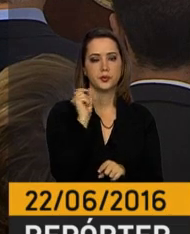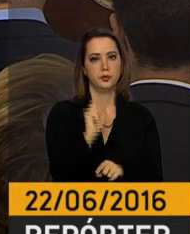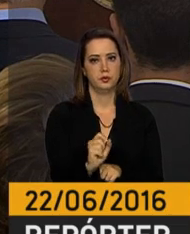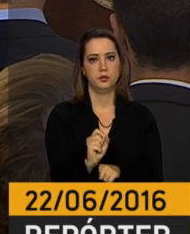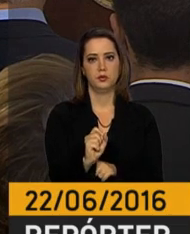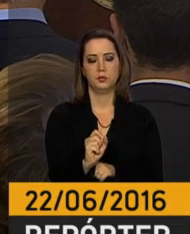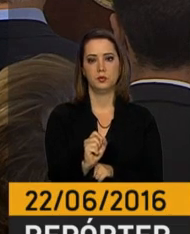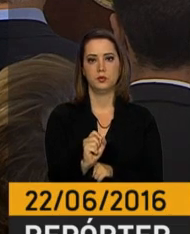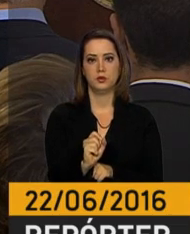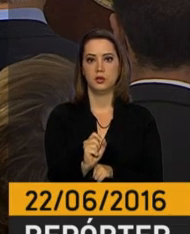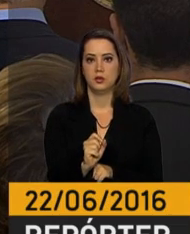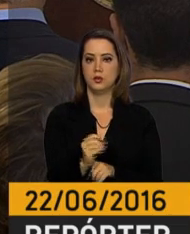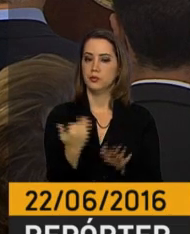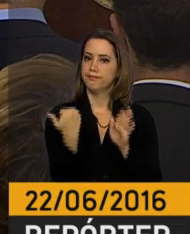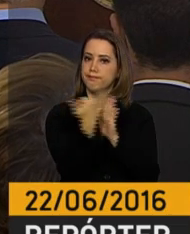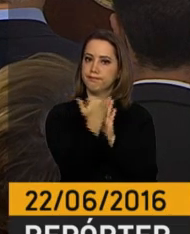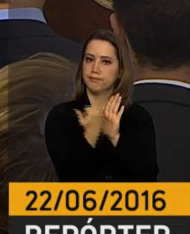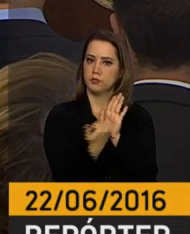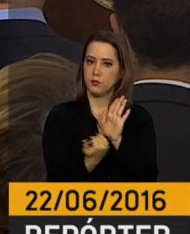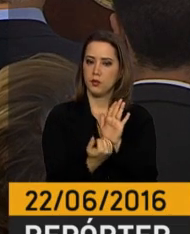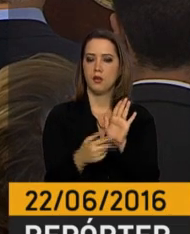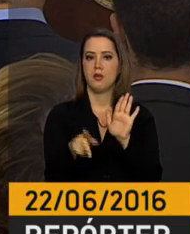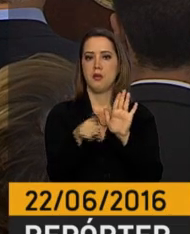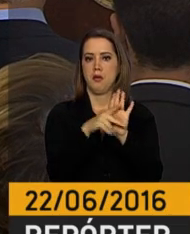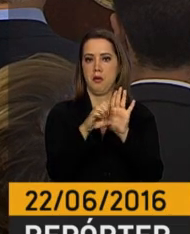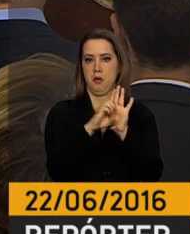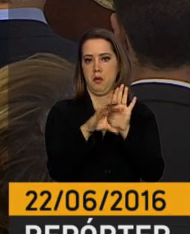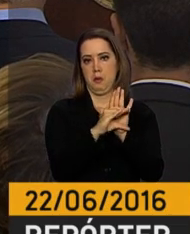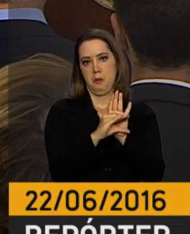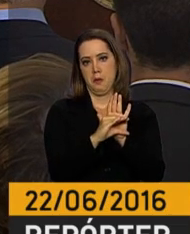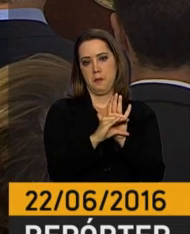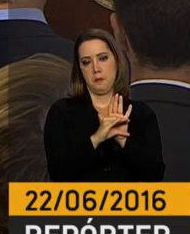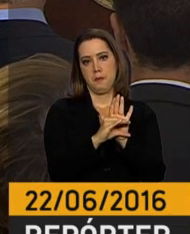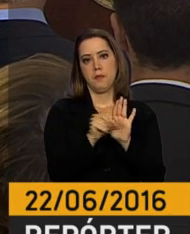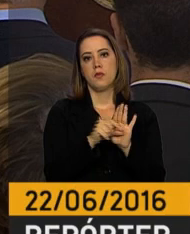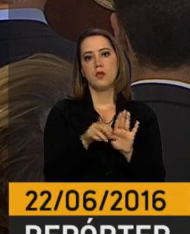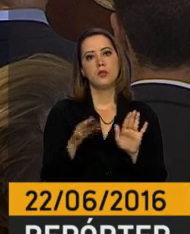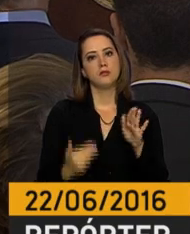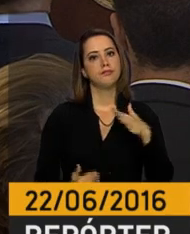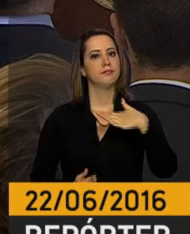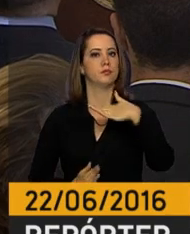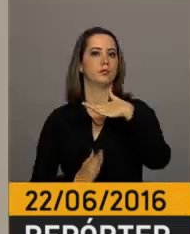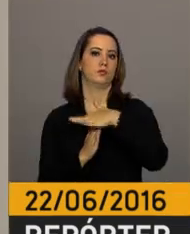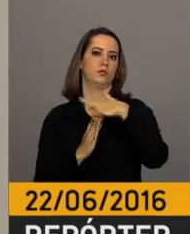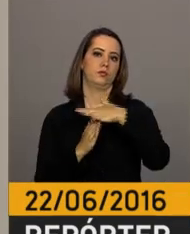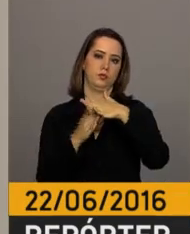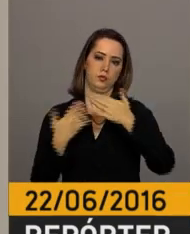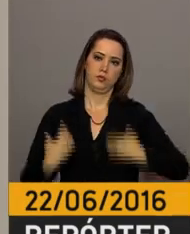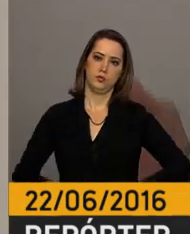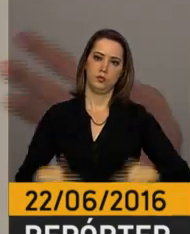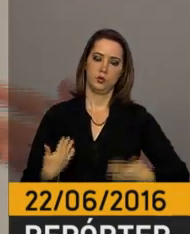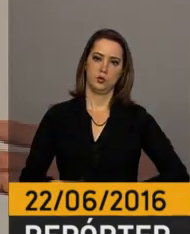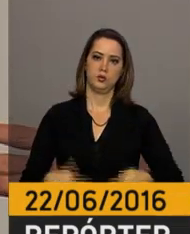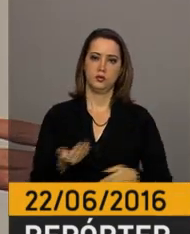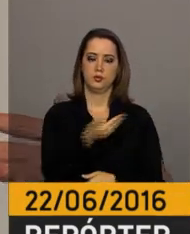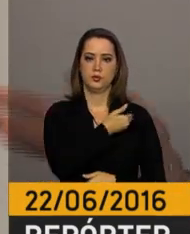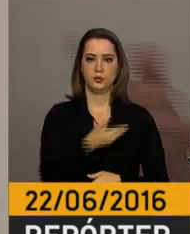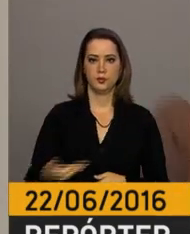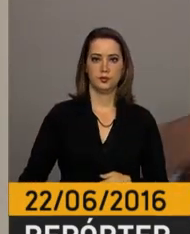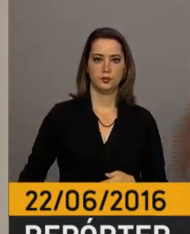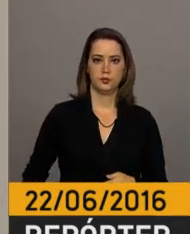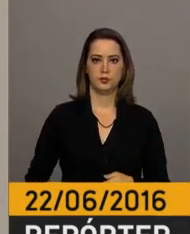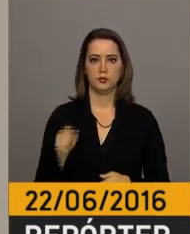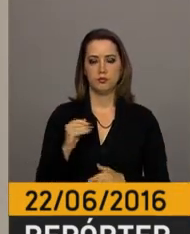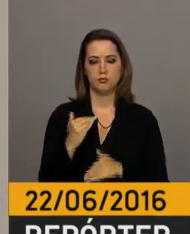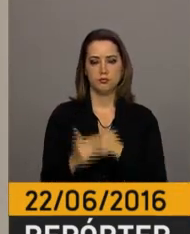do da proposta de emenda constitucional que trata de uma limitação dos gastos públicos porque ao longo do tempo